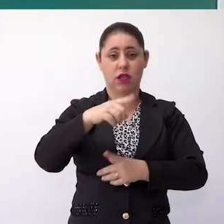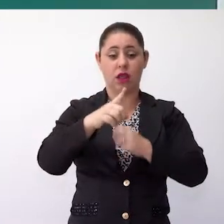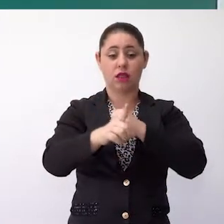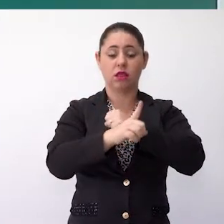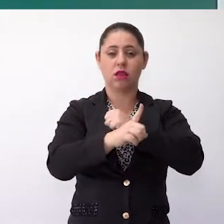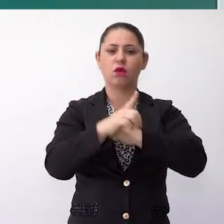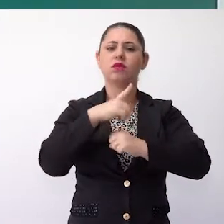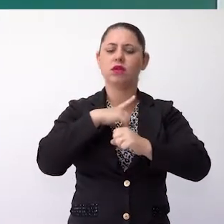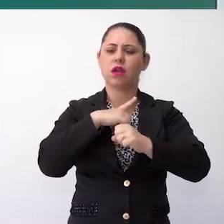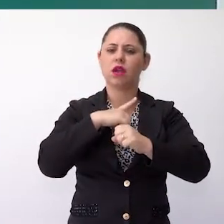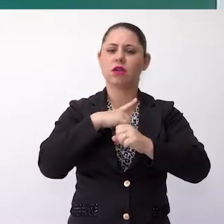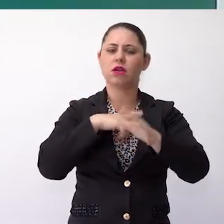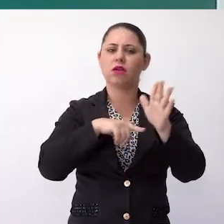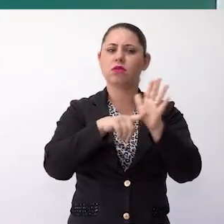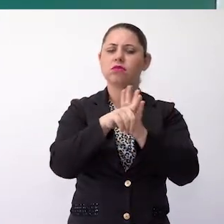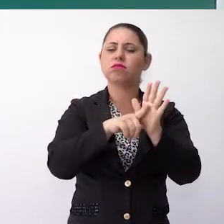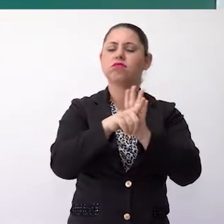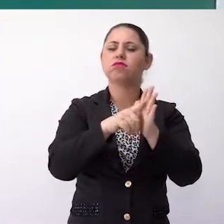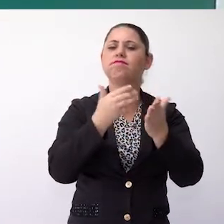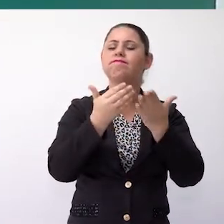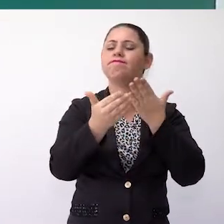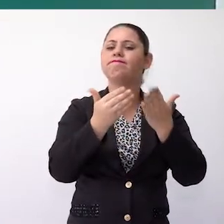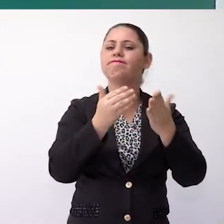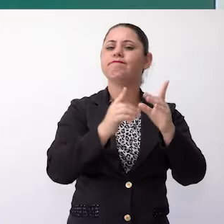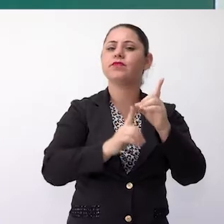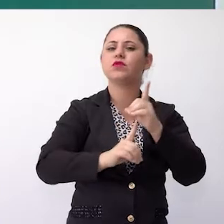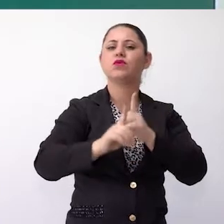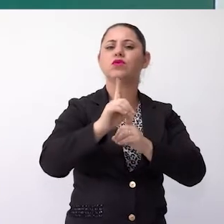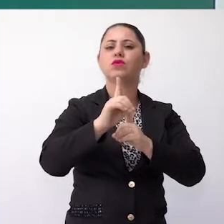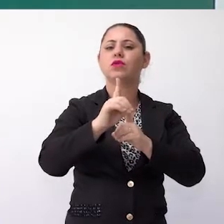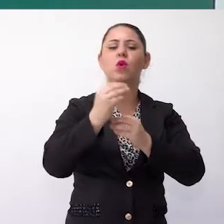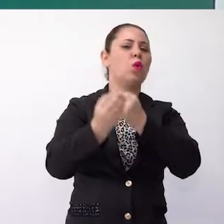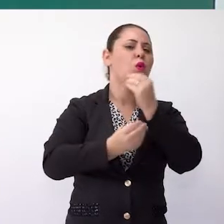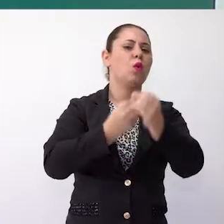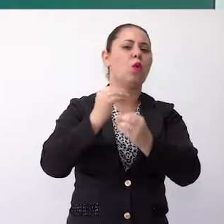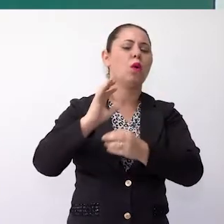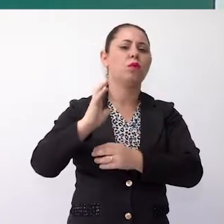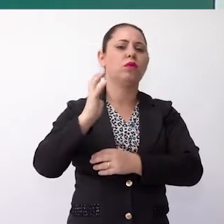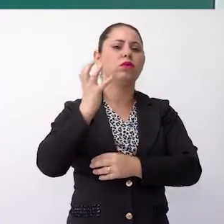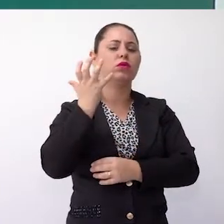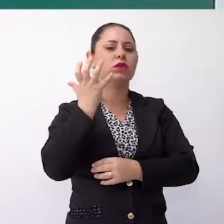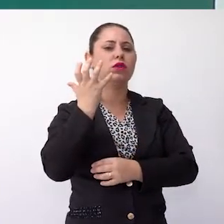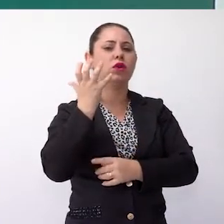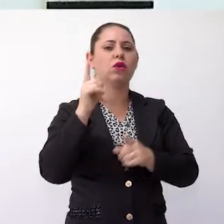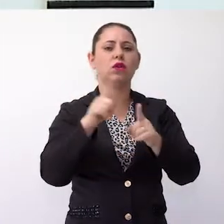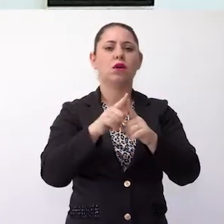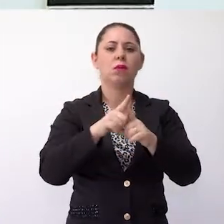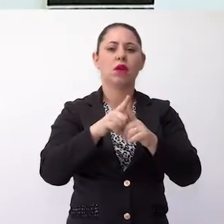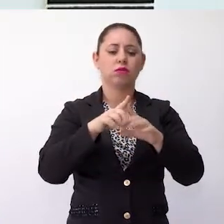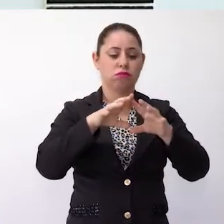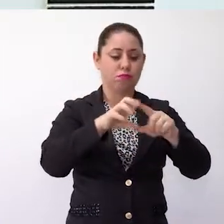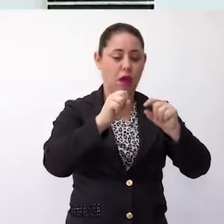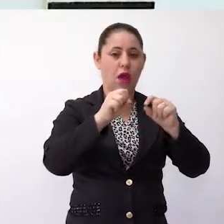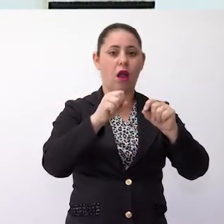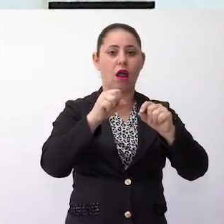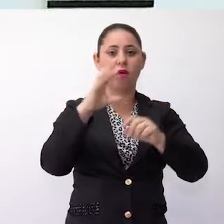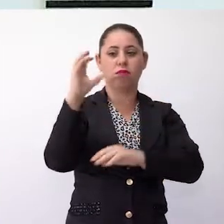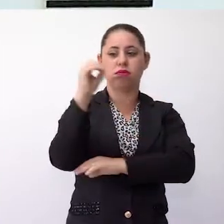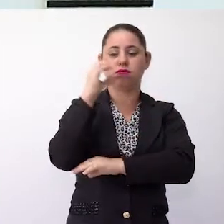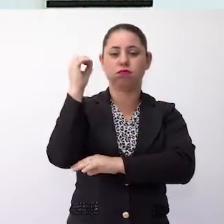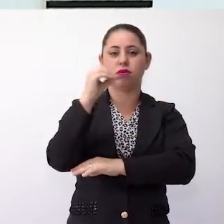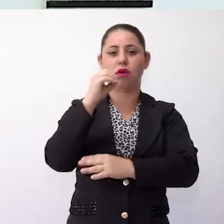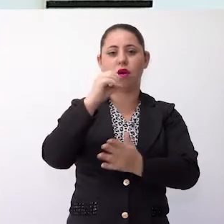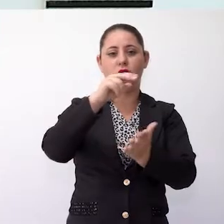estatística da forma que aconteceram esses acidentes e também de resgate de vítimas? Após a